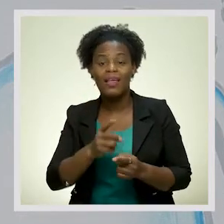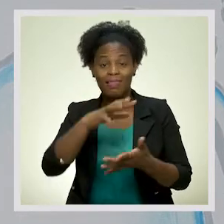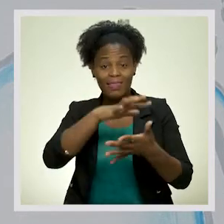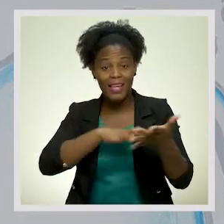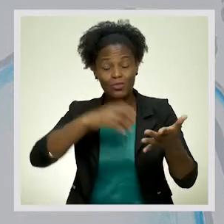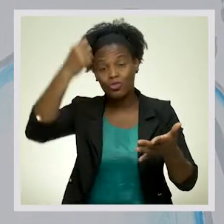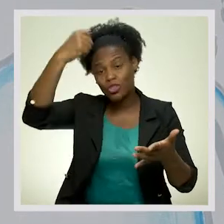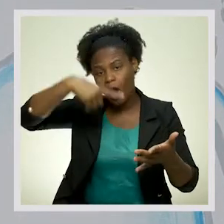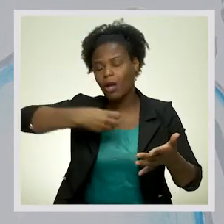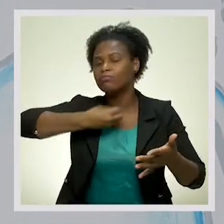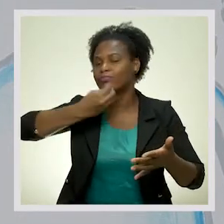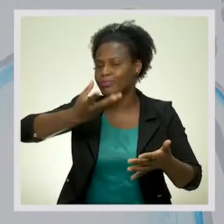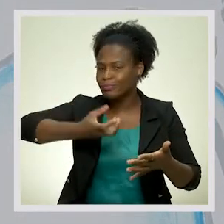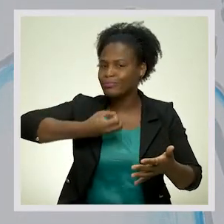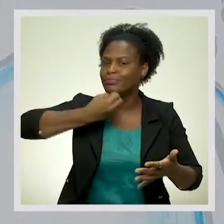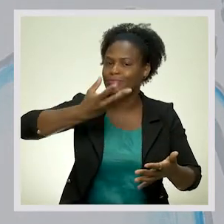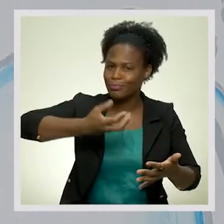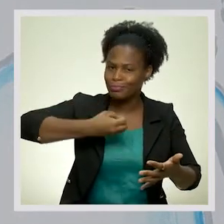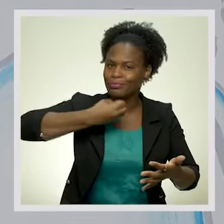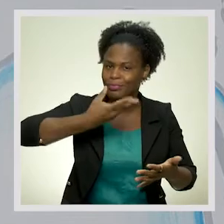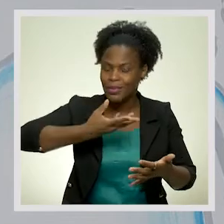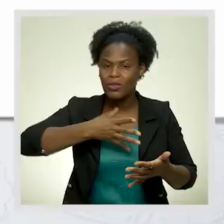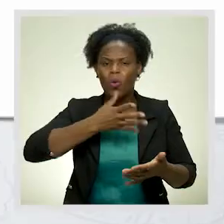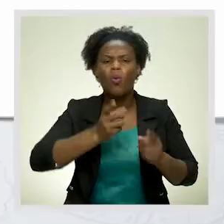um texto narrativo. Vamos lá?